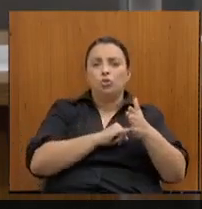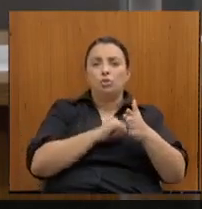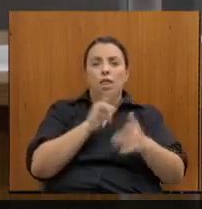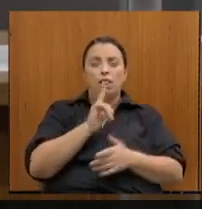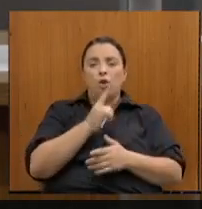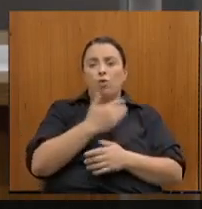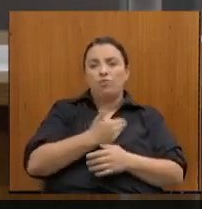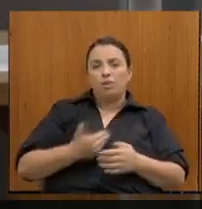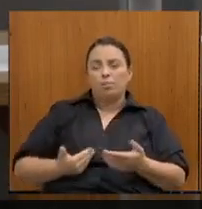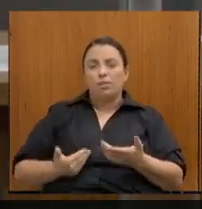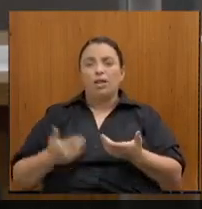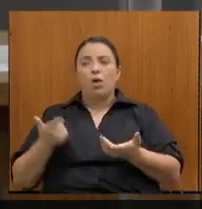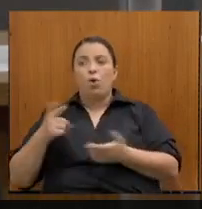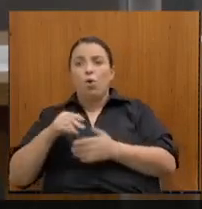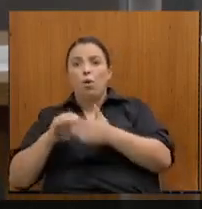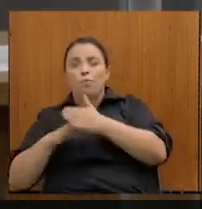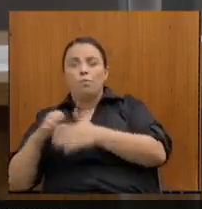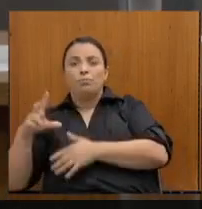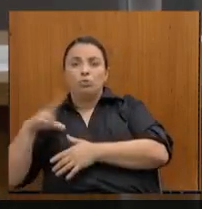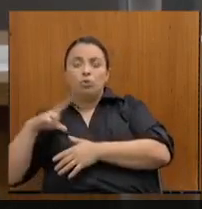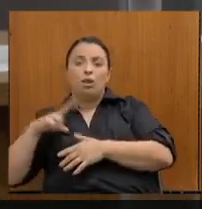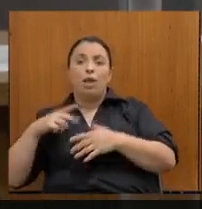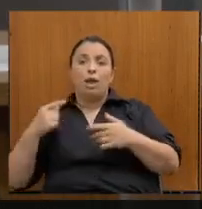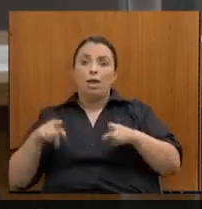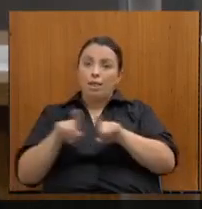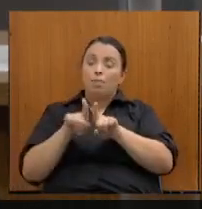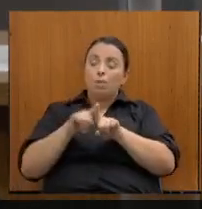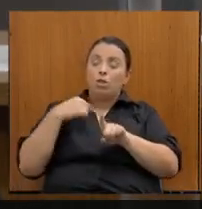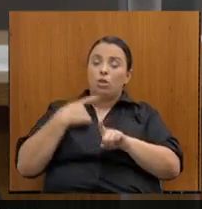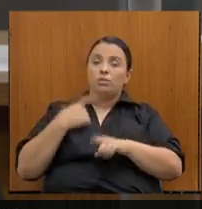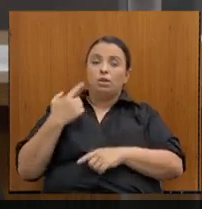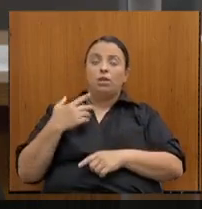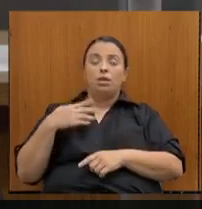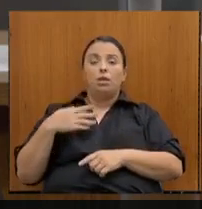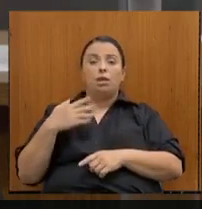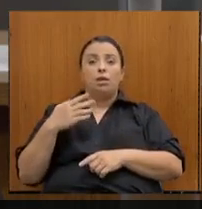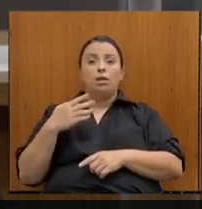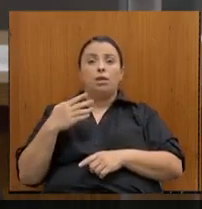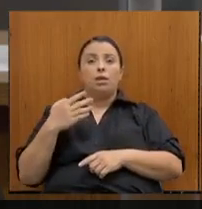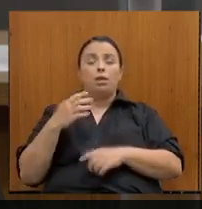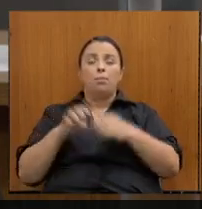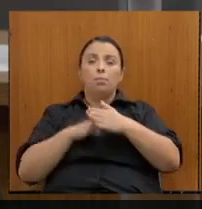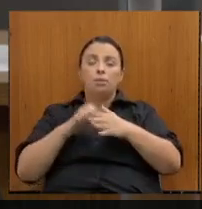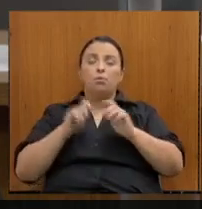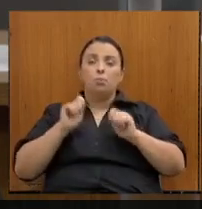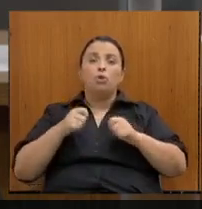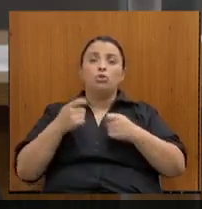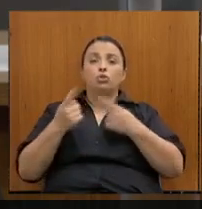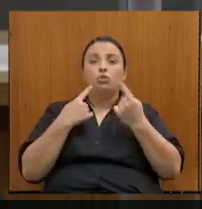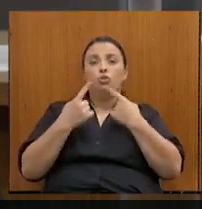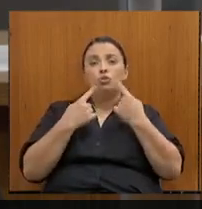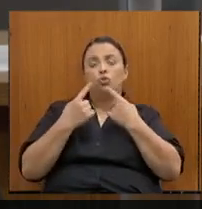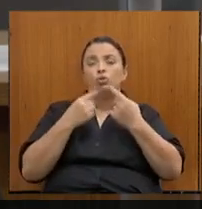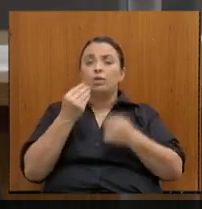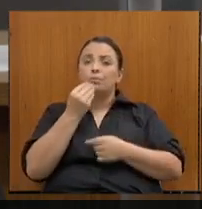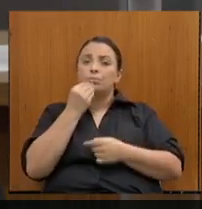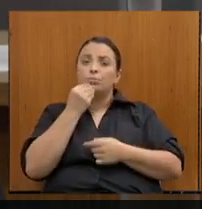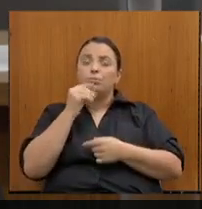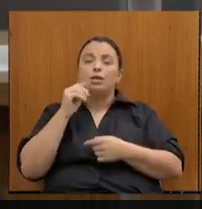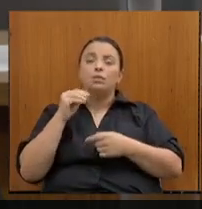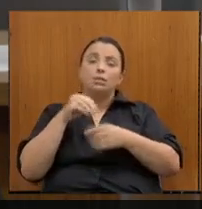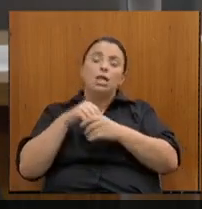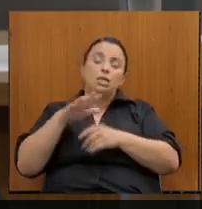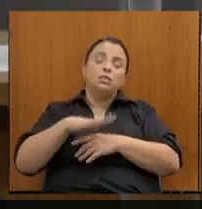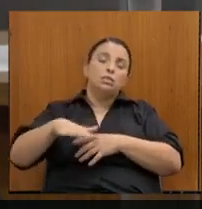nossa para discutir a possibilidade de investimento nesse setor porque a gente entende que ninguém vai fazer nada sozinho